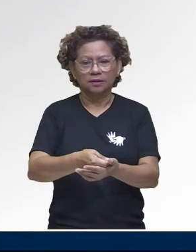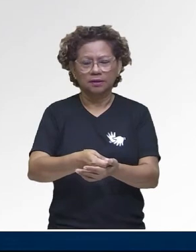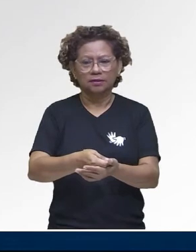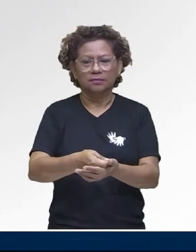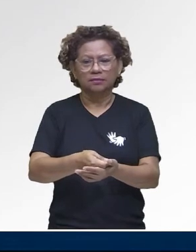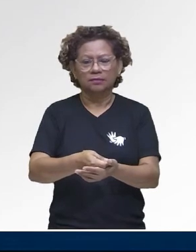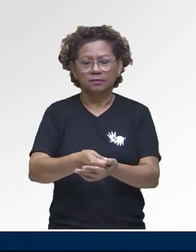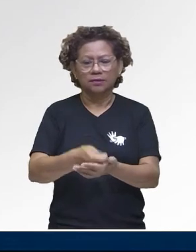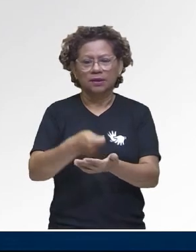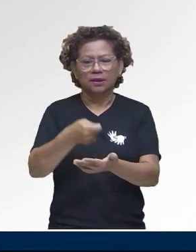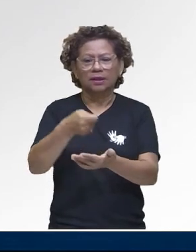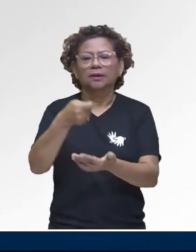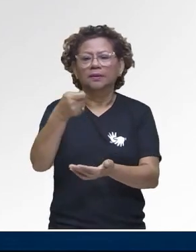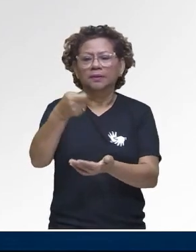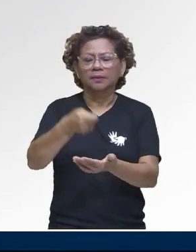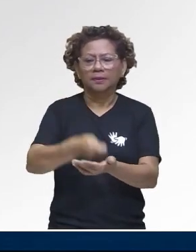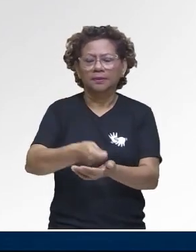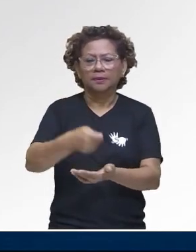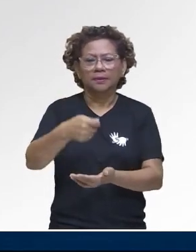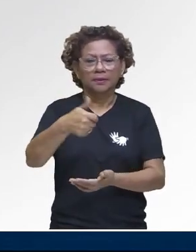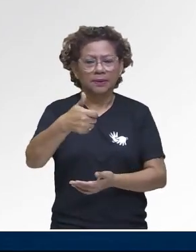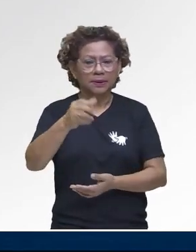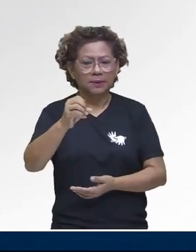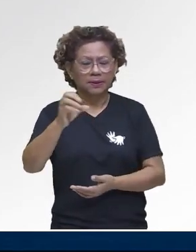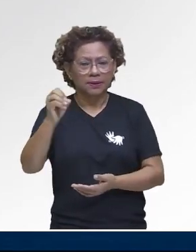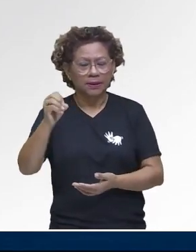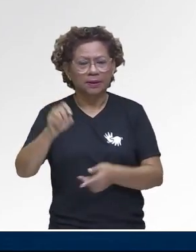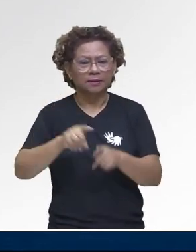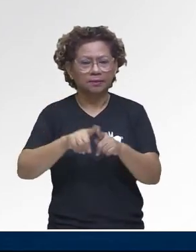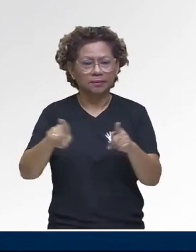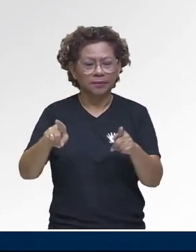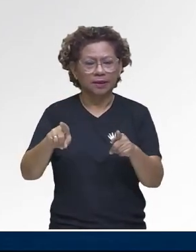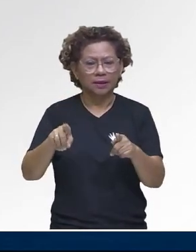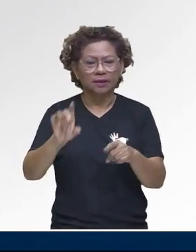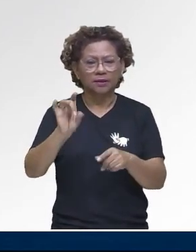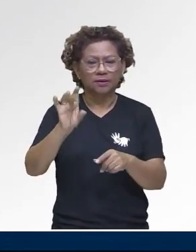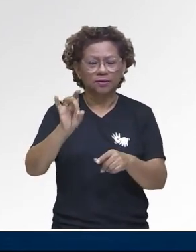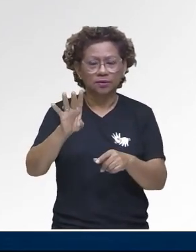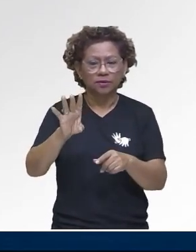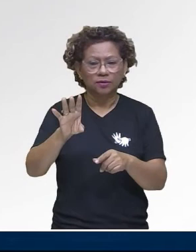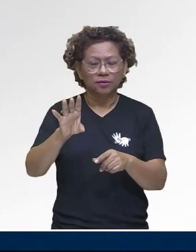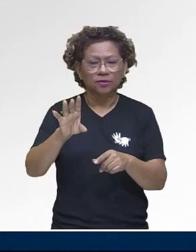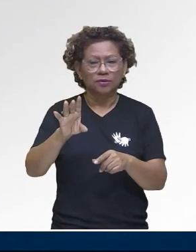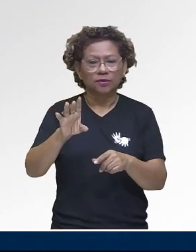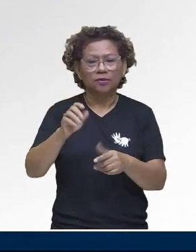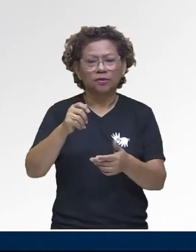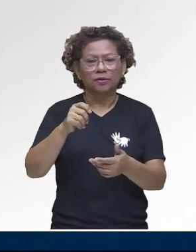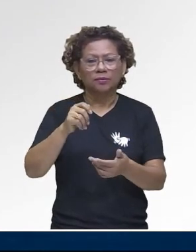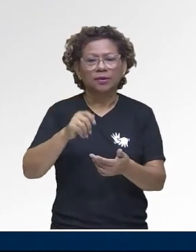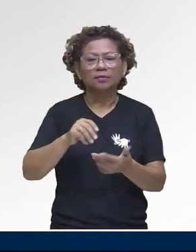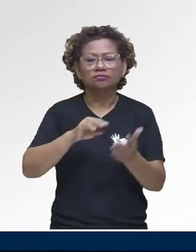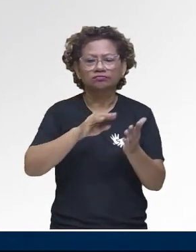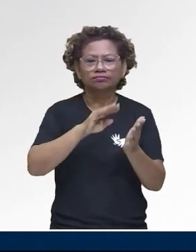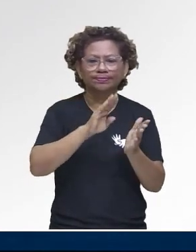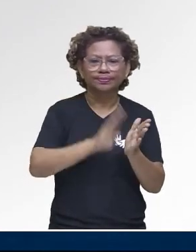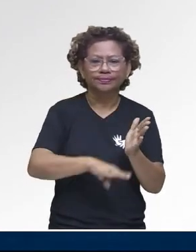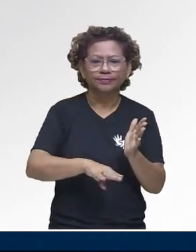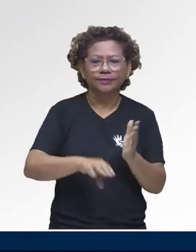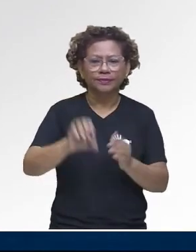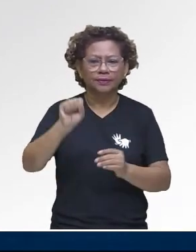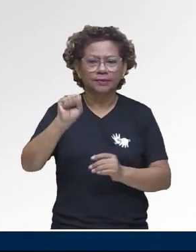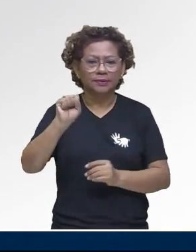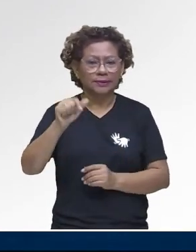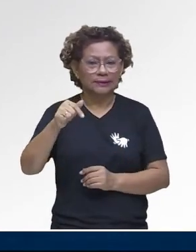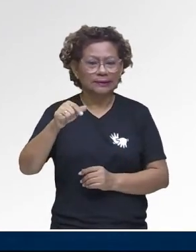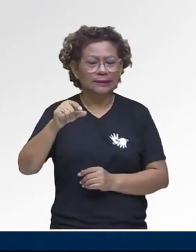valor em números decimais, ou seja, a gente diz assim, um número quebrado, não é mesmo? Né? Não é um número inteiro, porém ele foi pago com uma